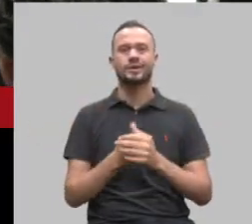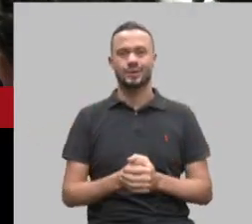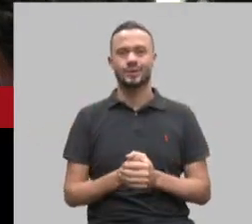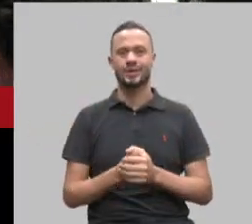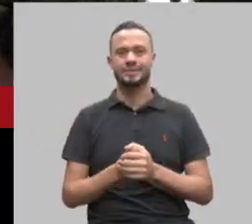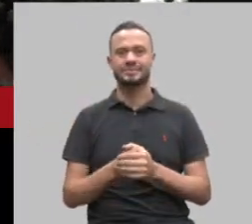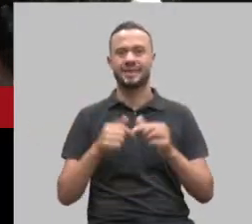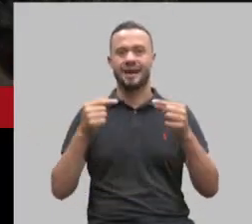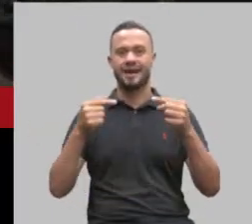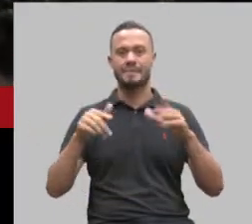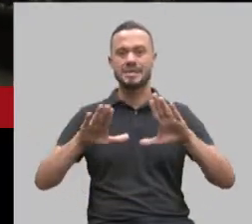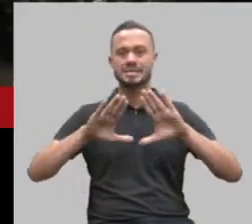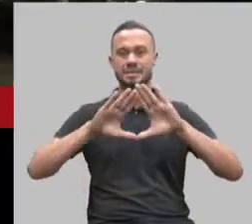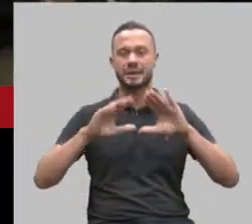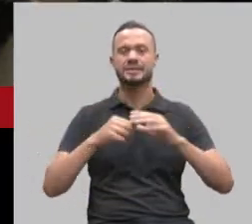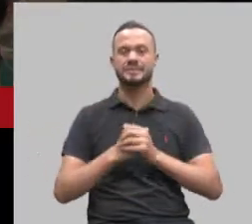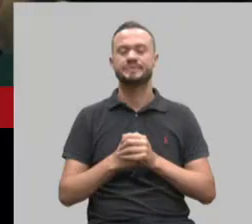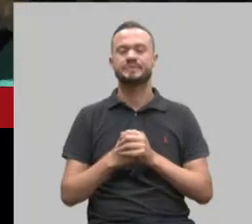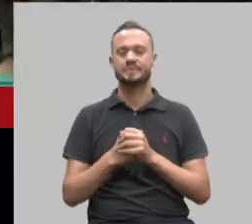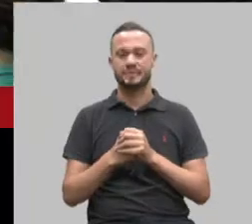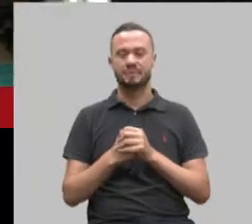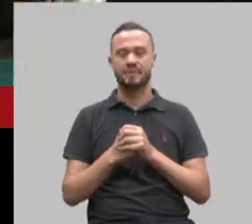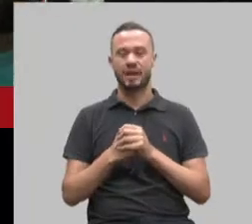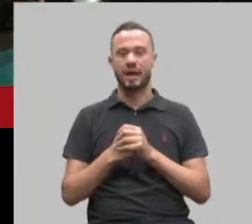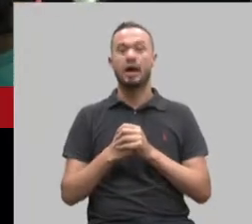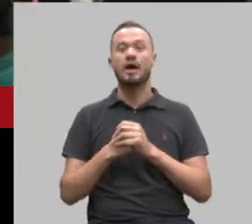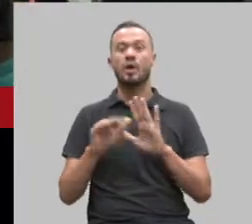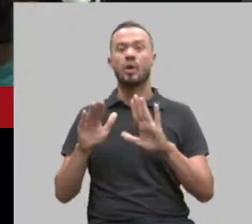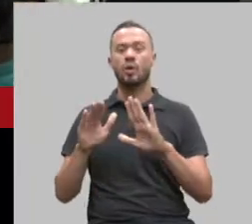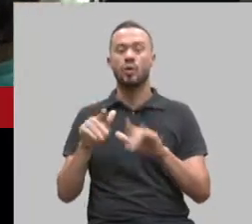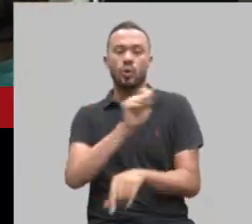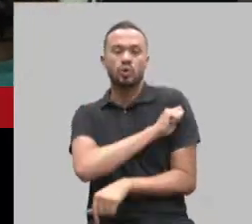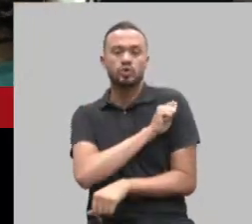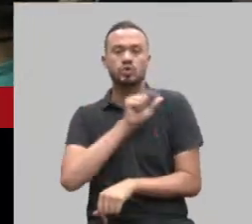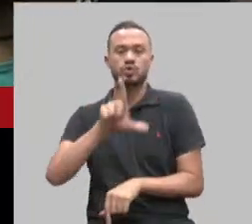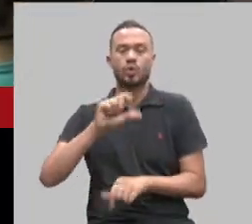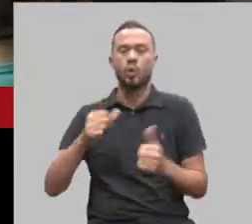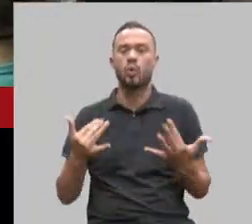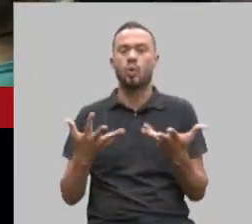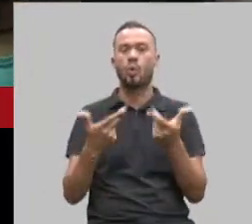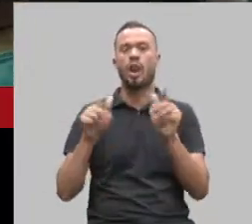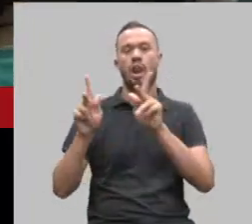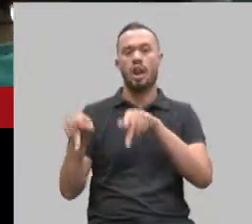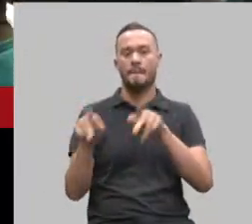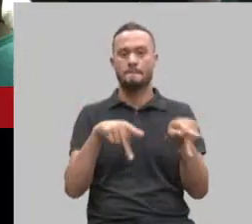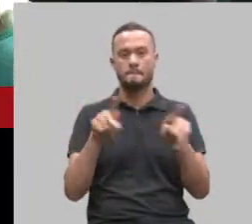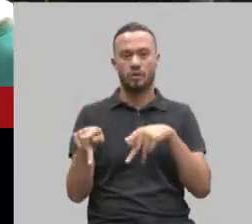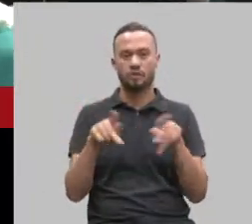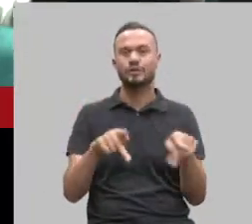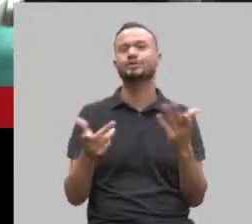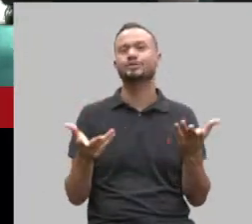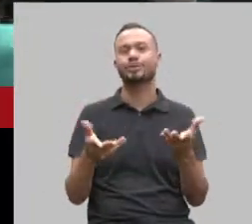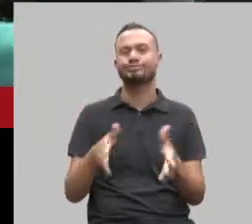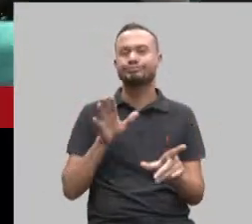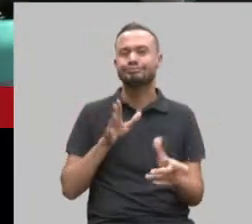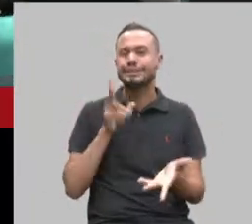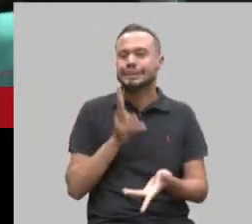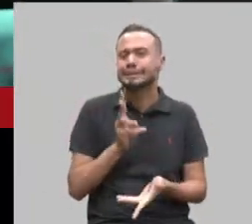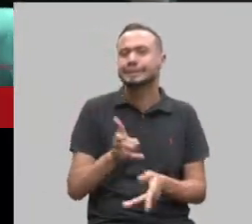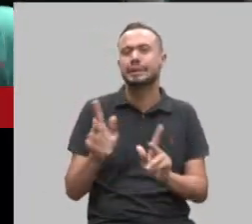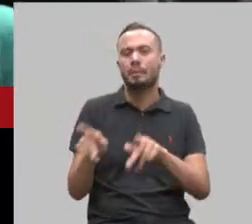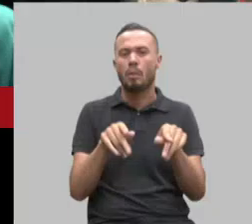eh Os estudantes eh escolheram a questão da qualificação dos professores a constante qualificação dos professores